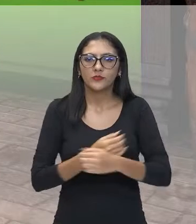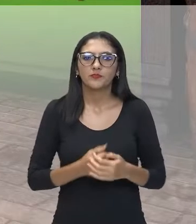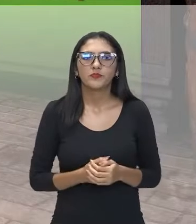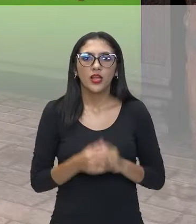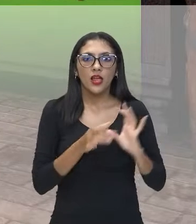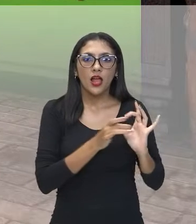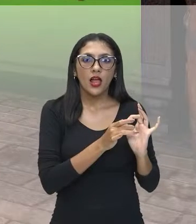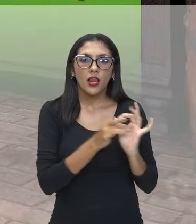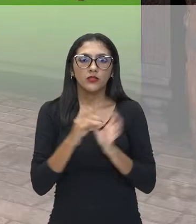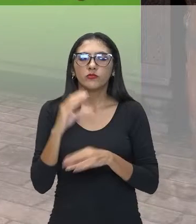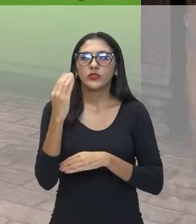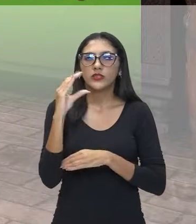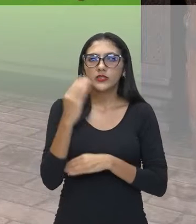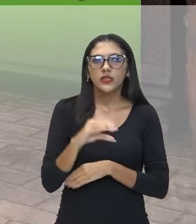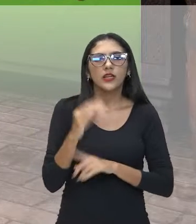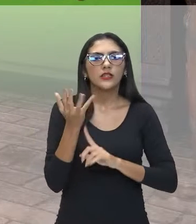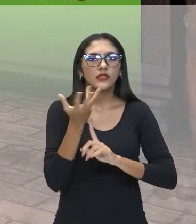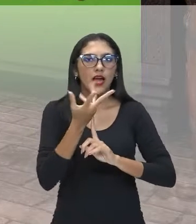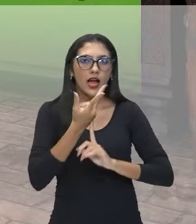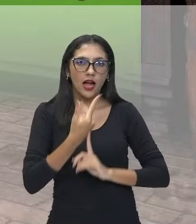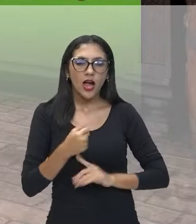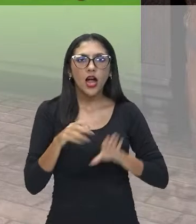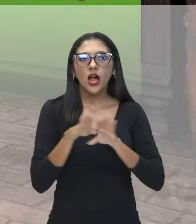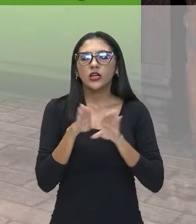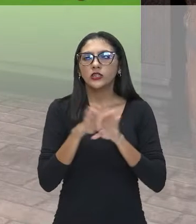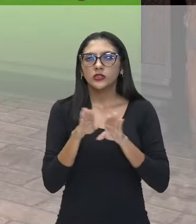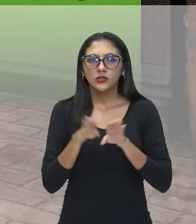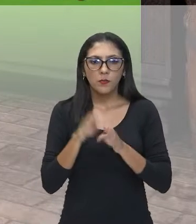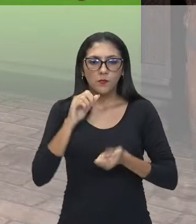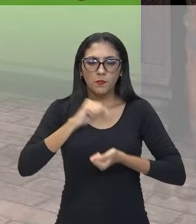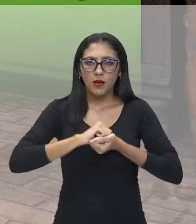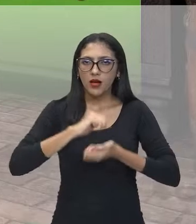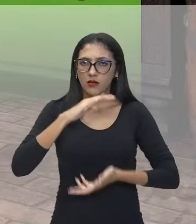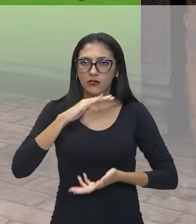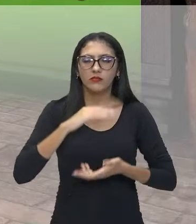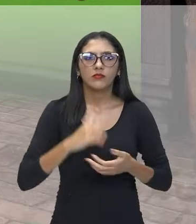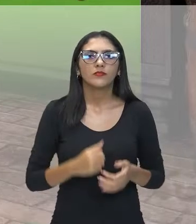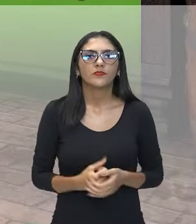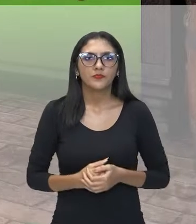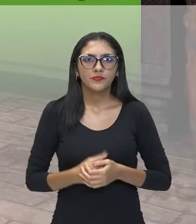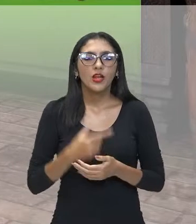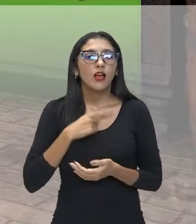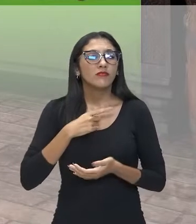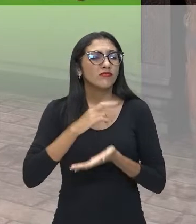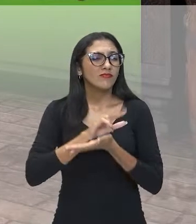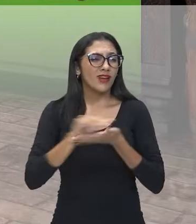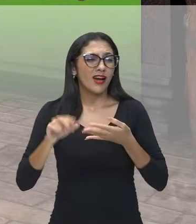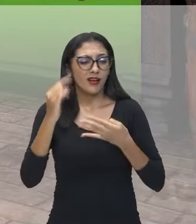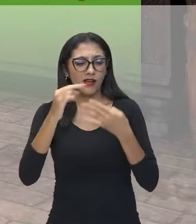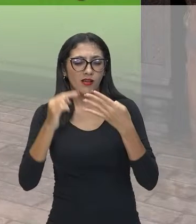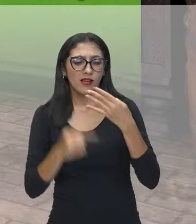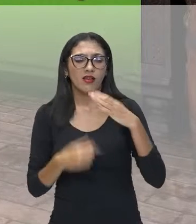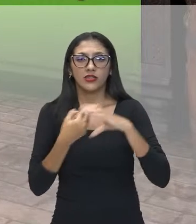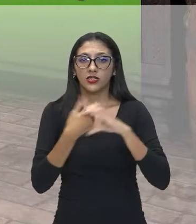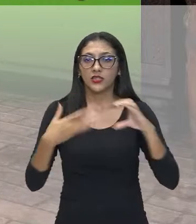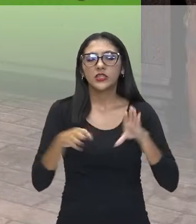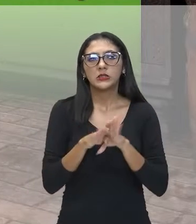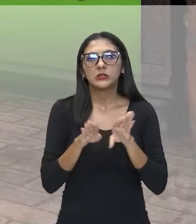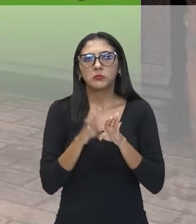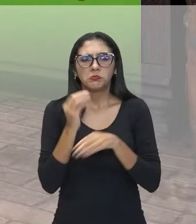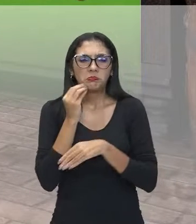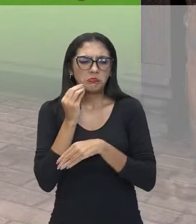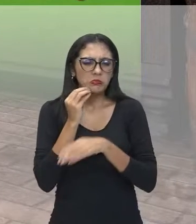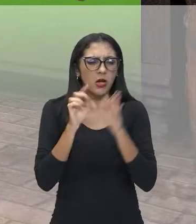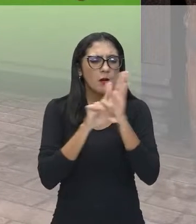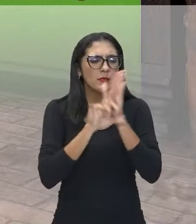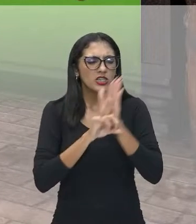ciência, a arte e a magia. Então, era uma combinação ali de fatores e de experimentos e de